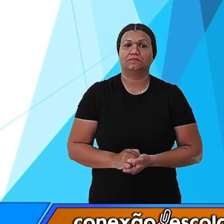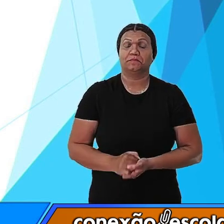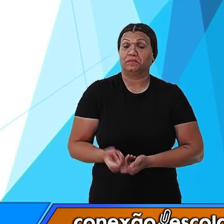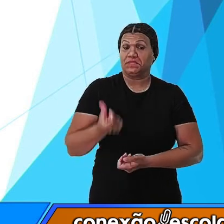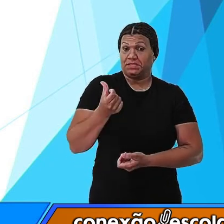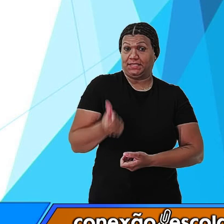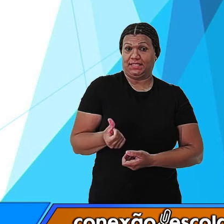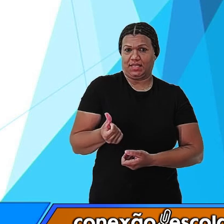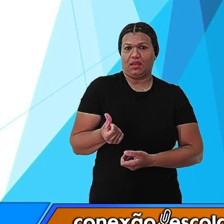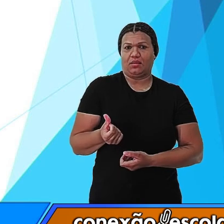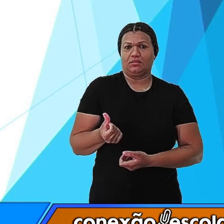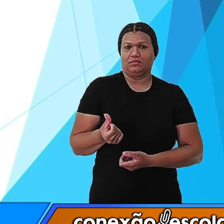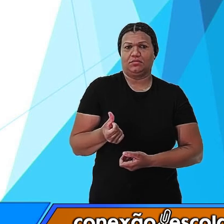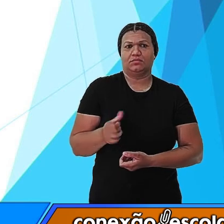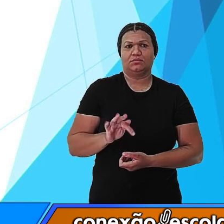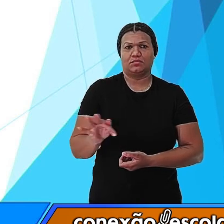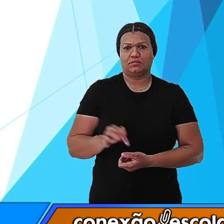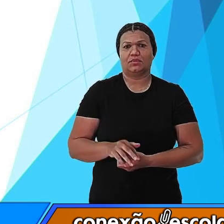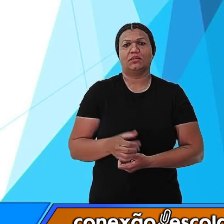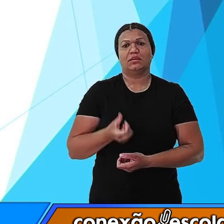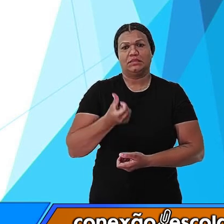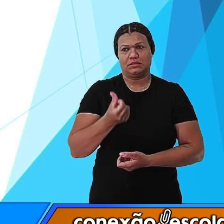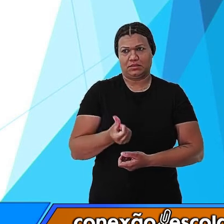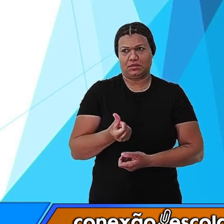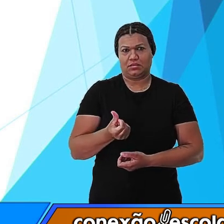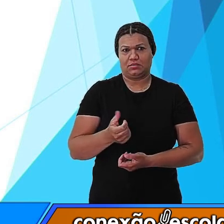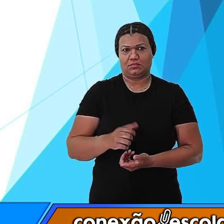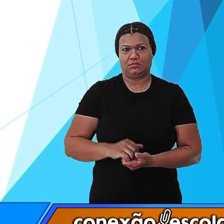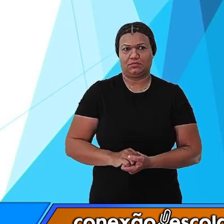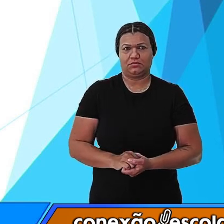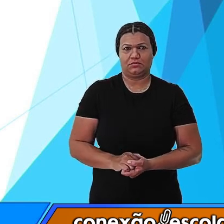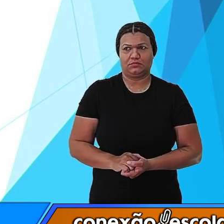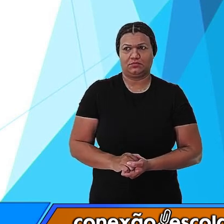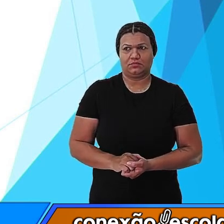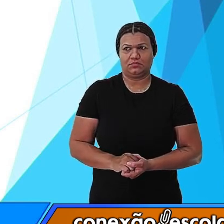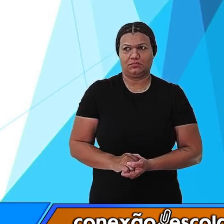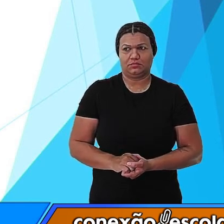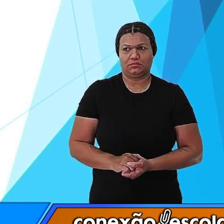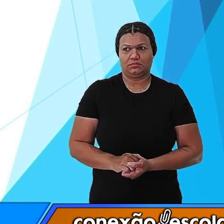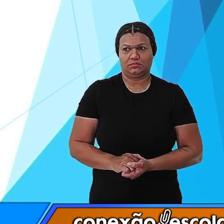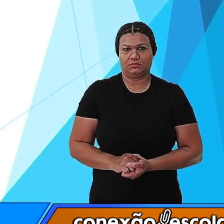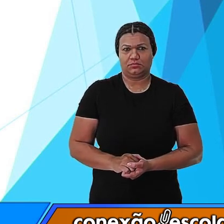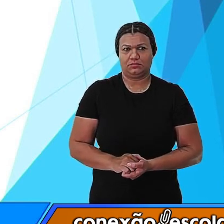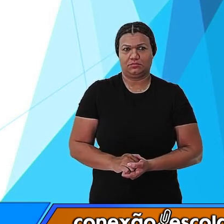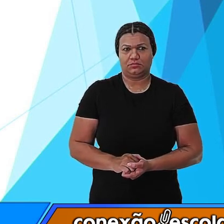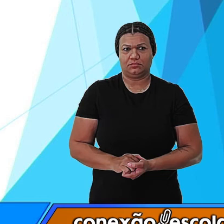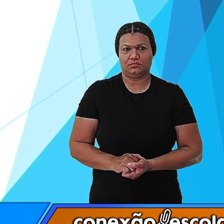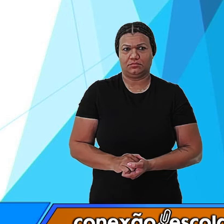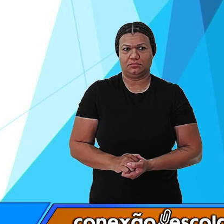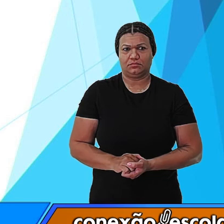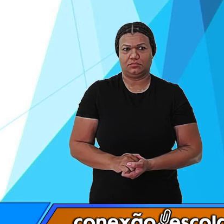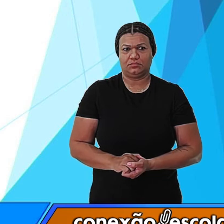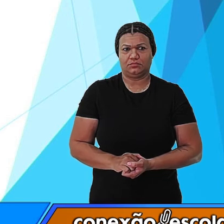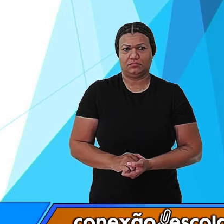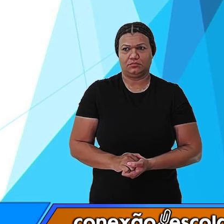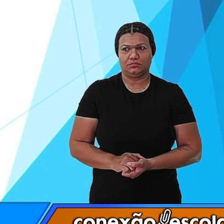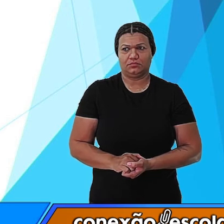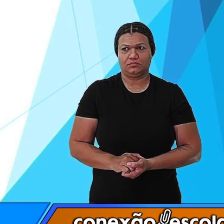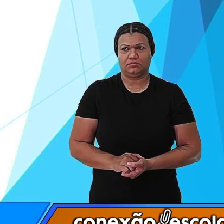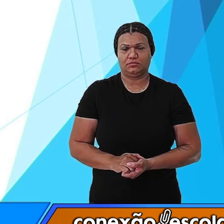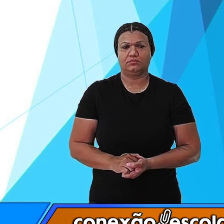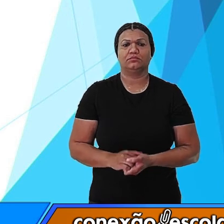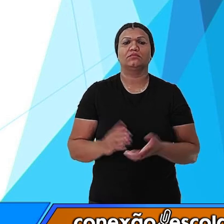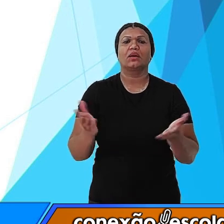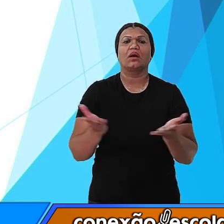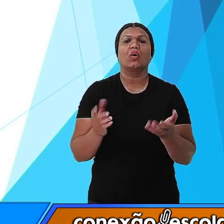o 6, 6 unidades de milhar. 6 unidades simples, digo, né? Olha, e aí